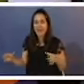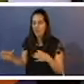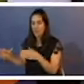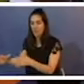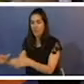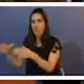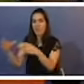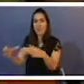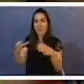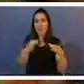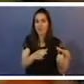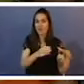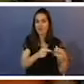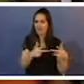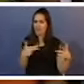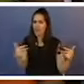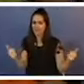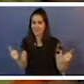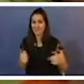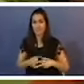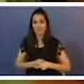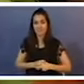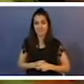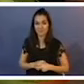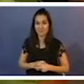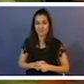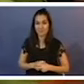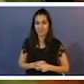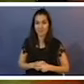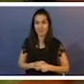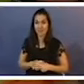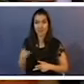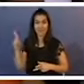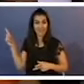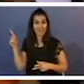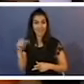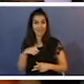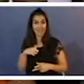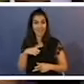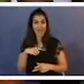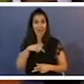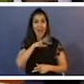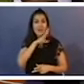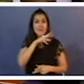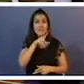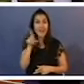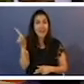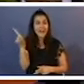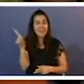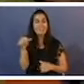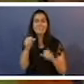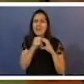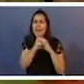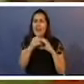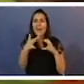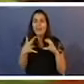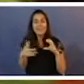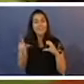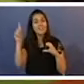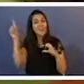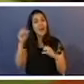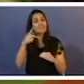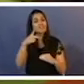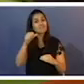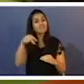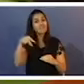e ficam várias dá para ver pela imagem aqui embaixo nós temos algumas aves características lá